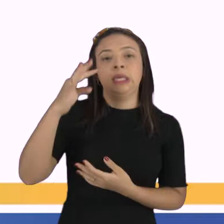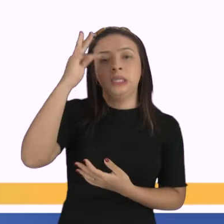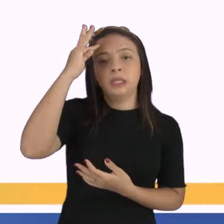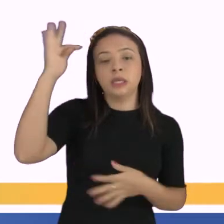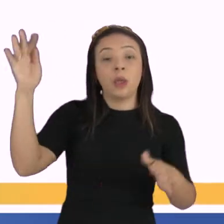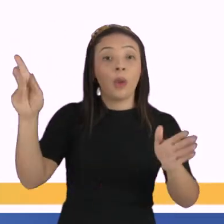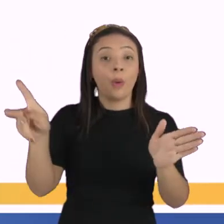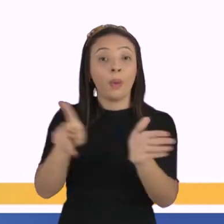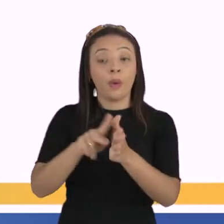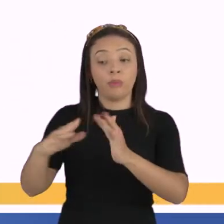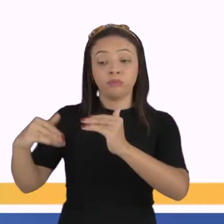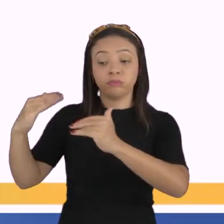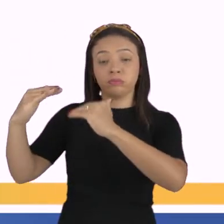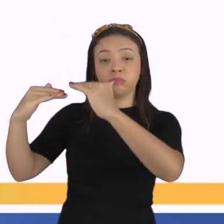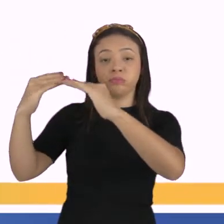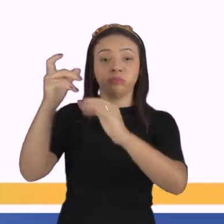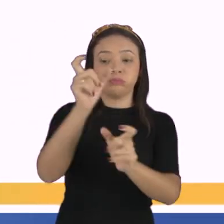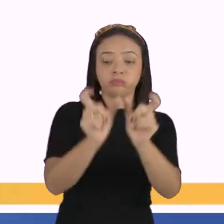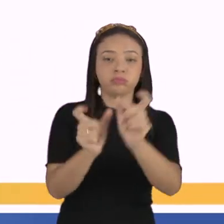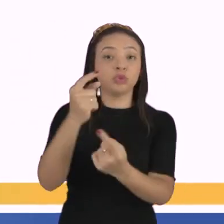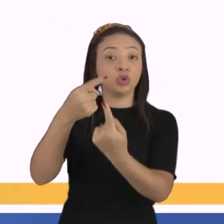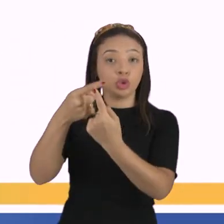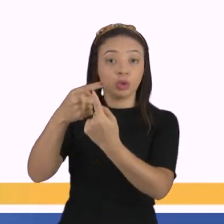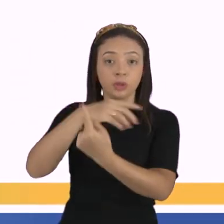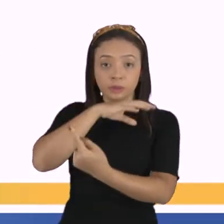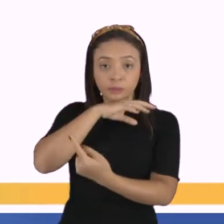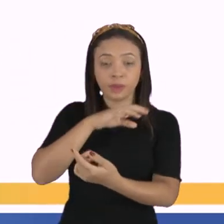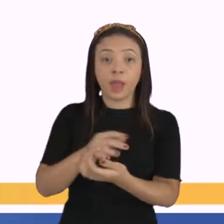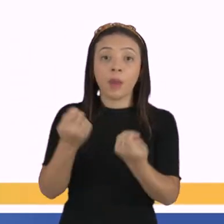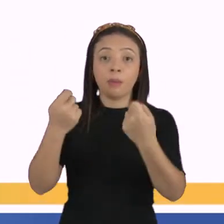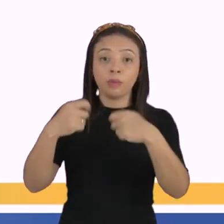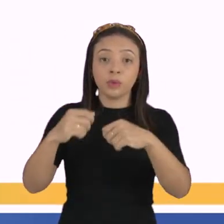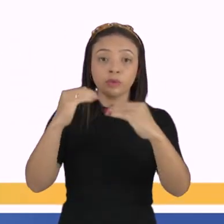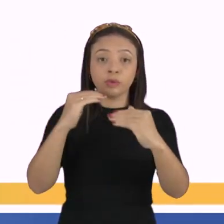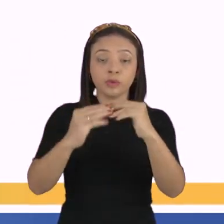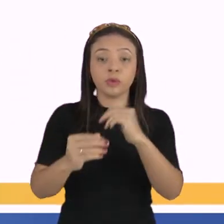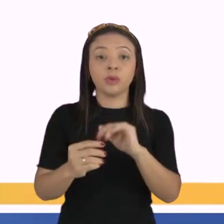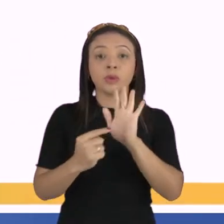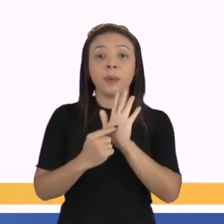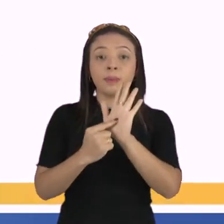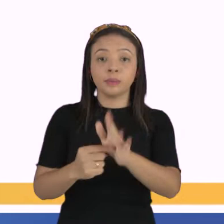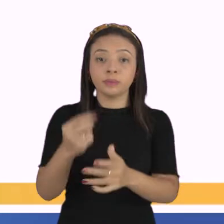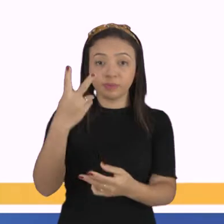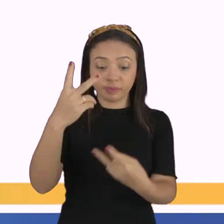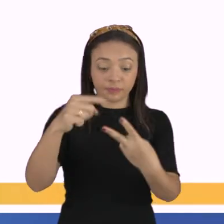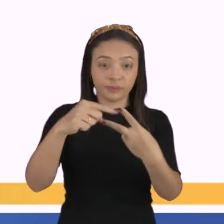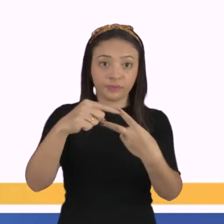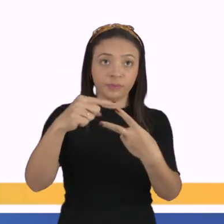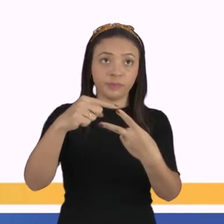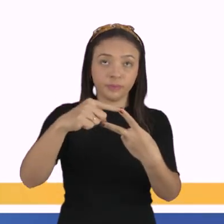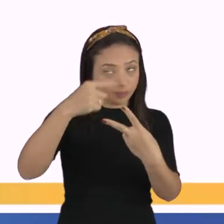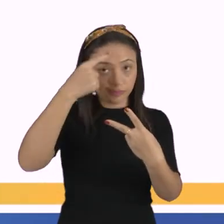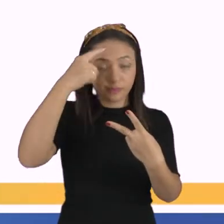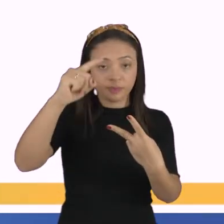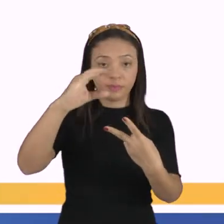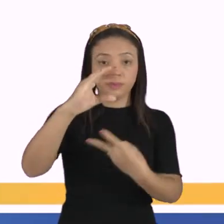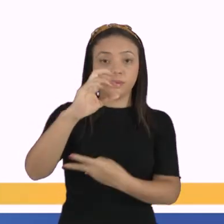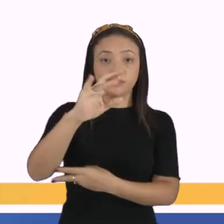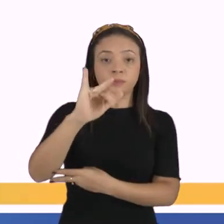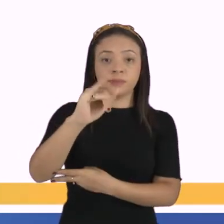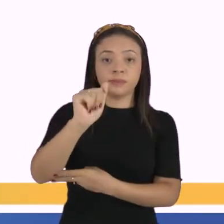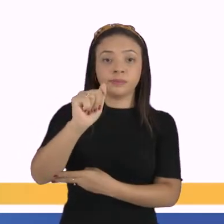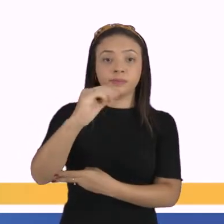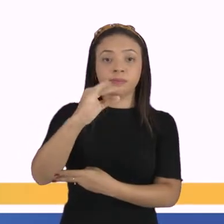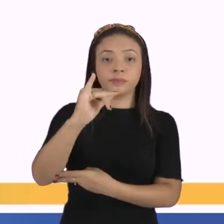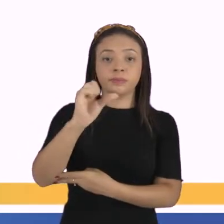das espécies, ela pode ser refutada através de dois segmentos, Uma é o criacionismo, em que